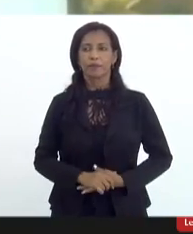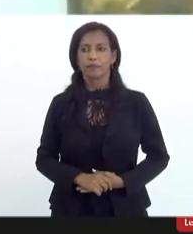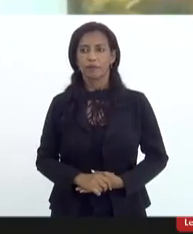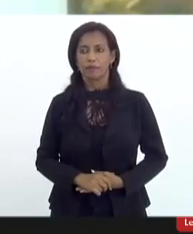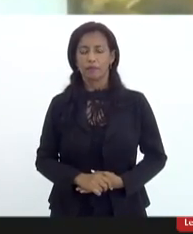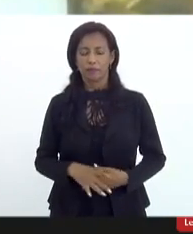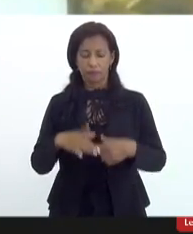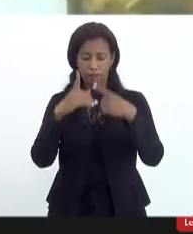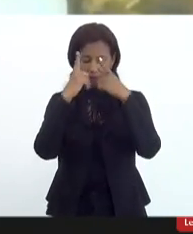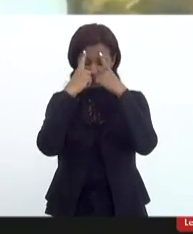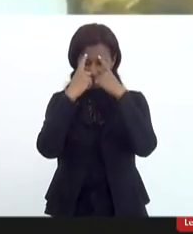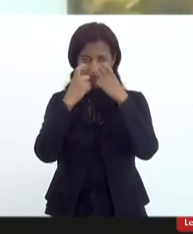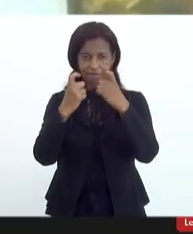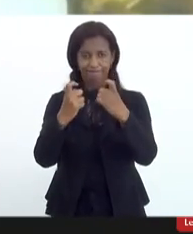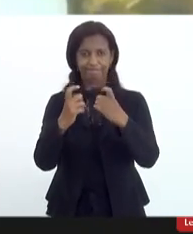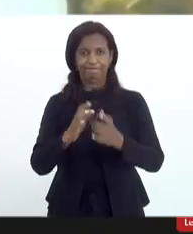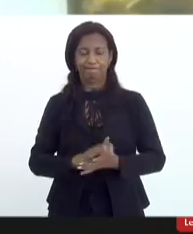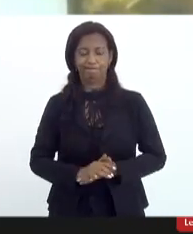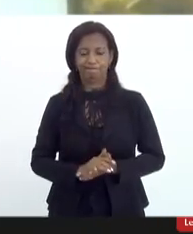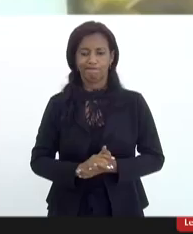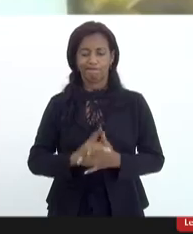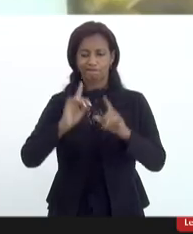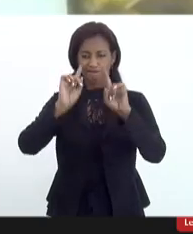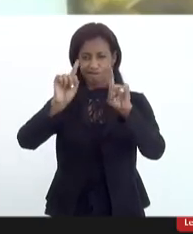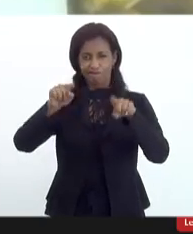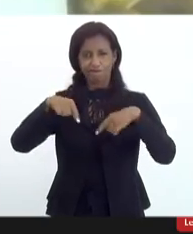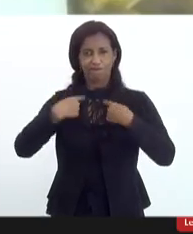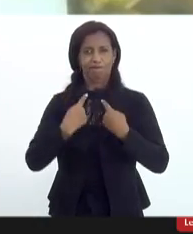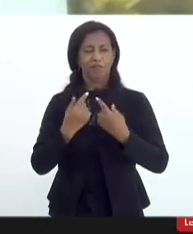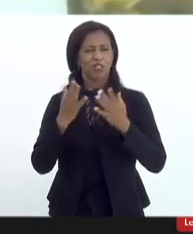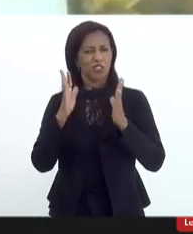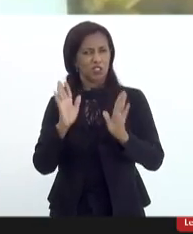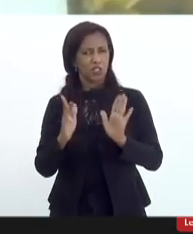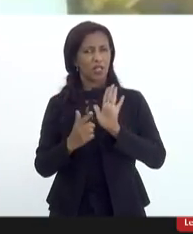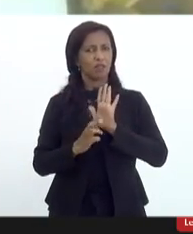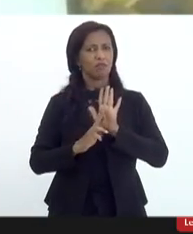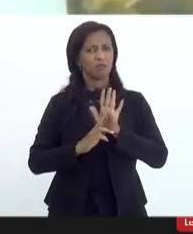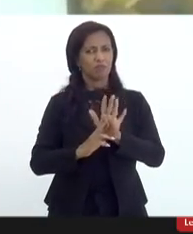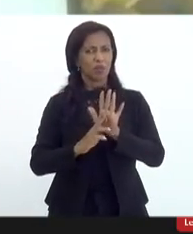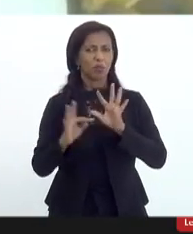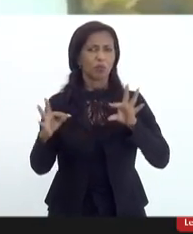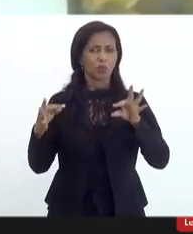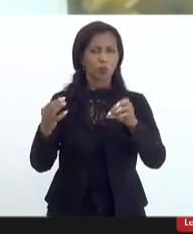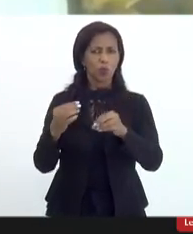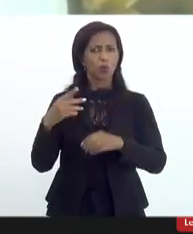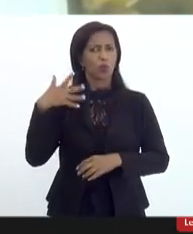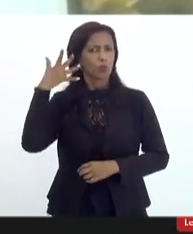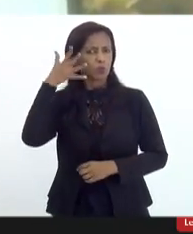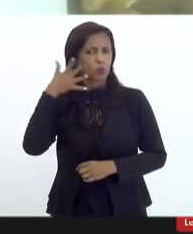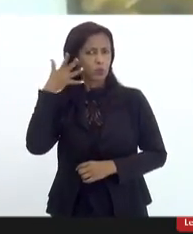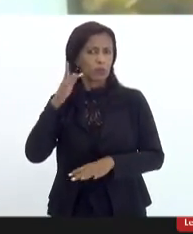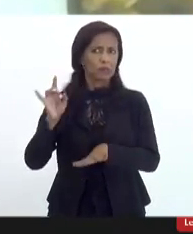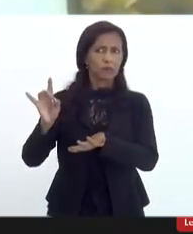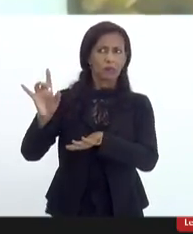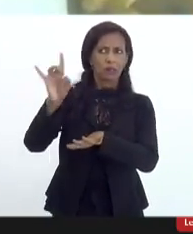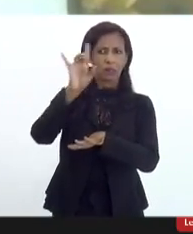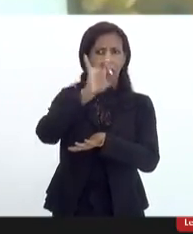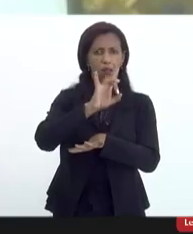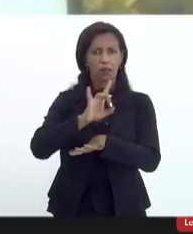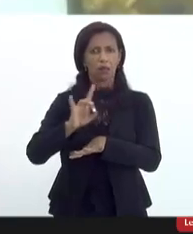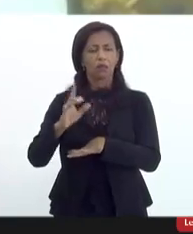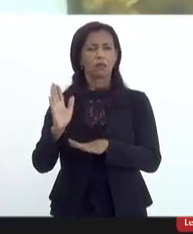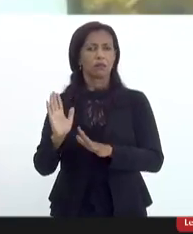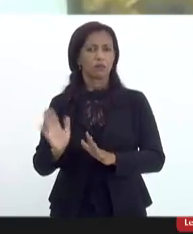As violências que nós sofremos, que já foram relatadas aqui por todos os palestrantes